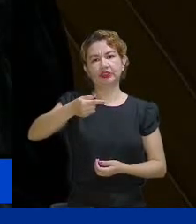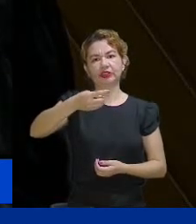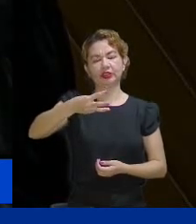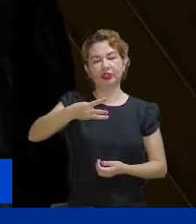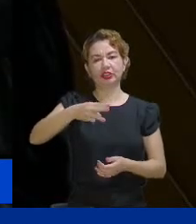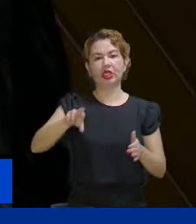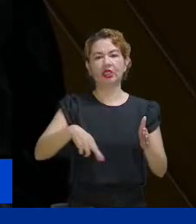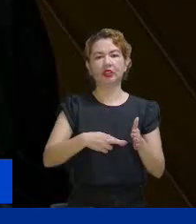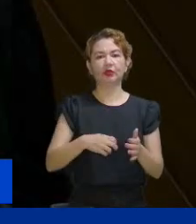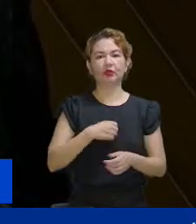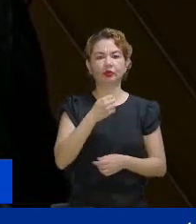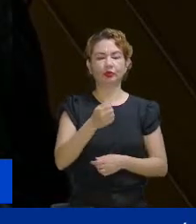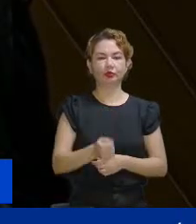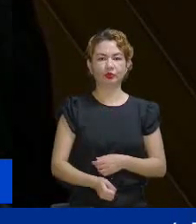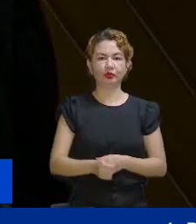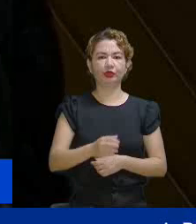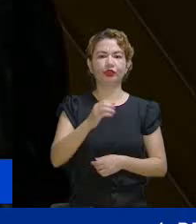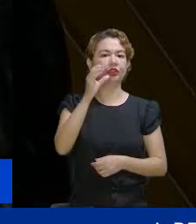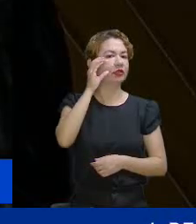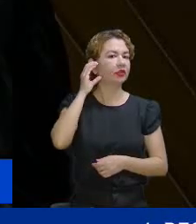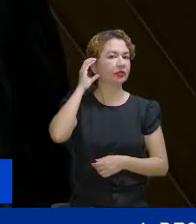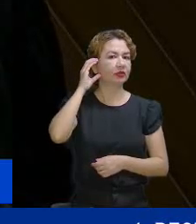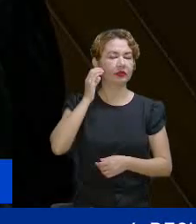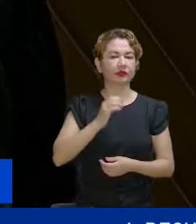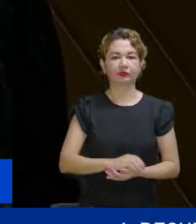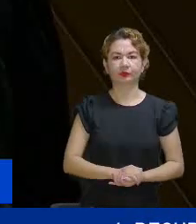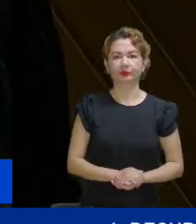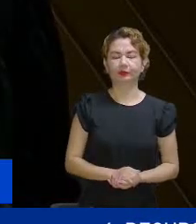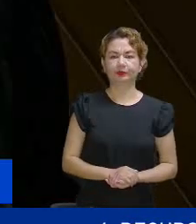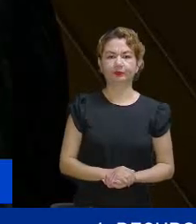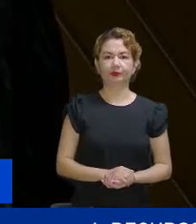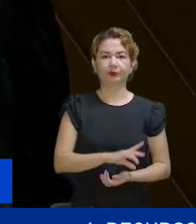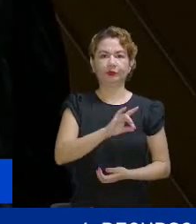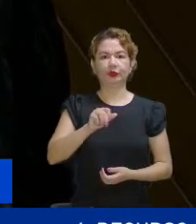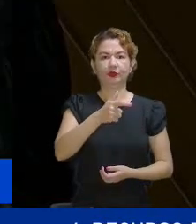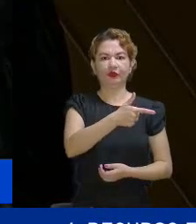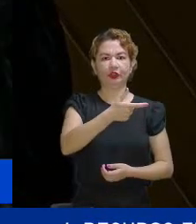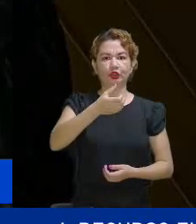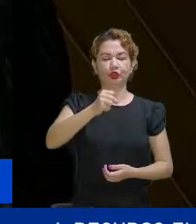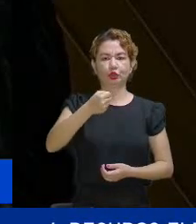060-166-373. Relator, juiz Carmo Antônio, com data de